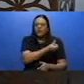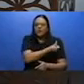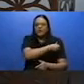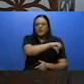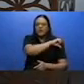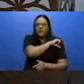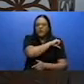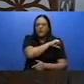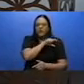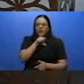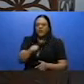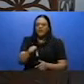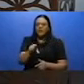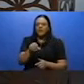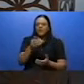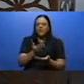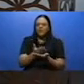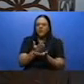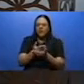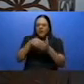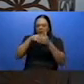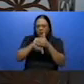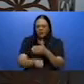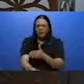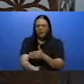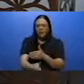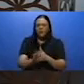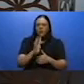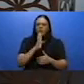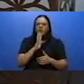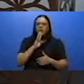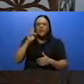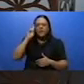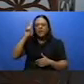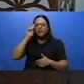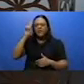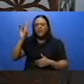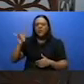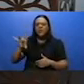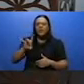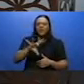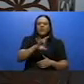uma aprofundada nesse estudo e vocês vão conhecer as histórias de cada parte, tá?